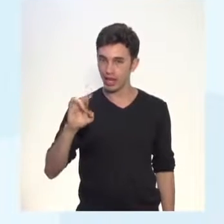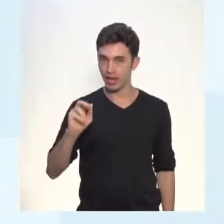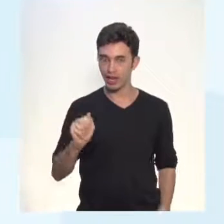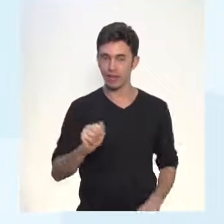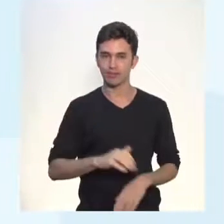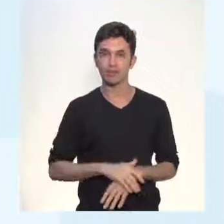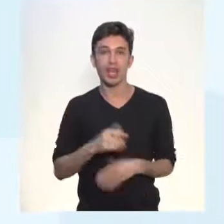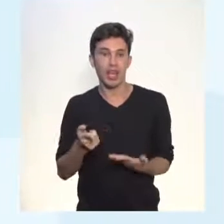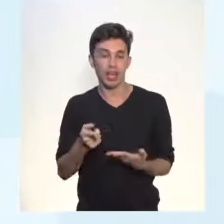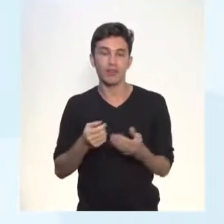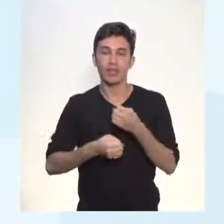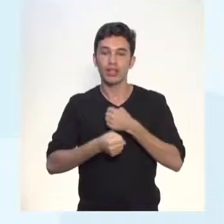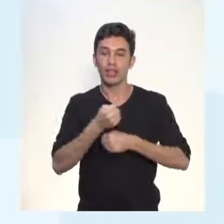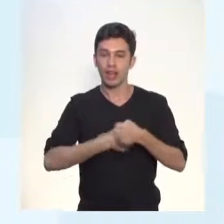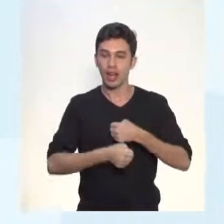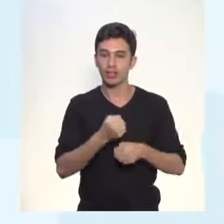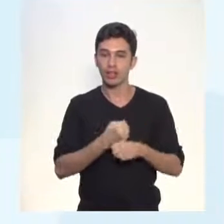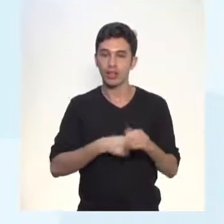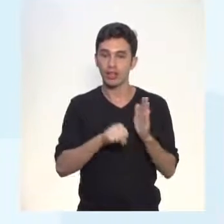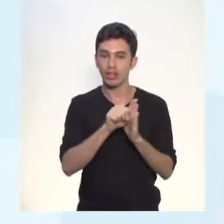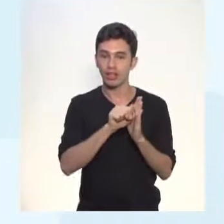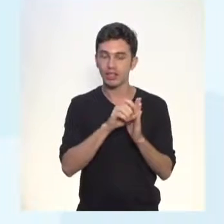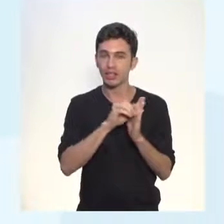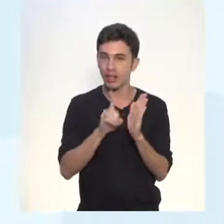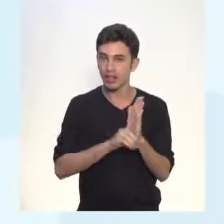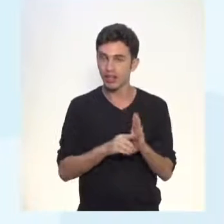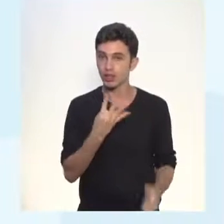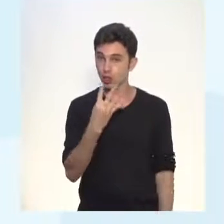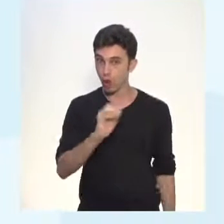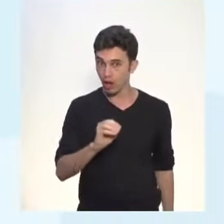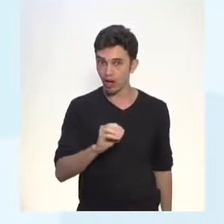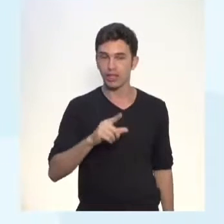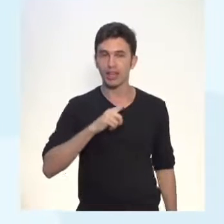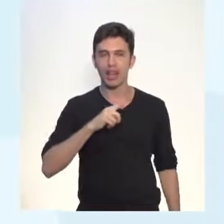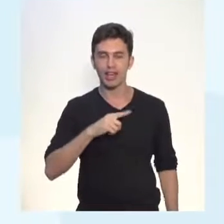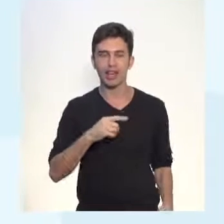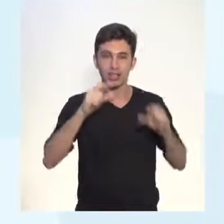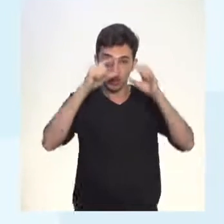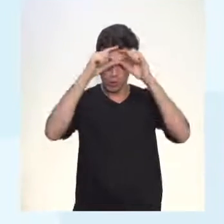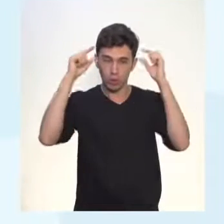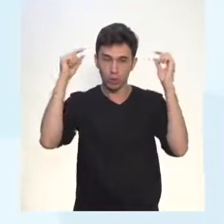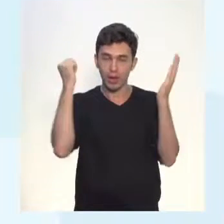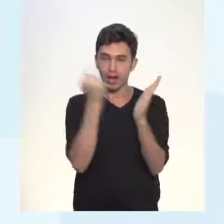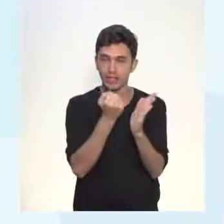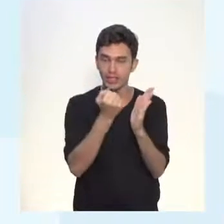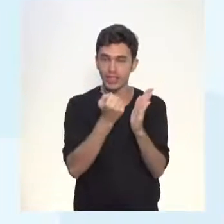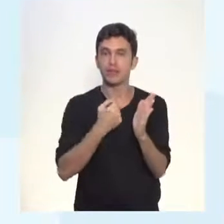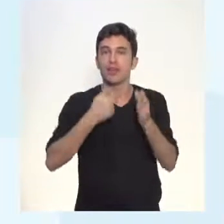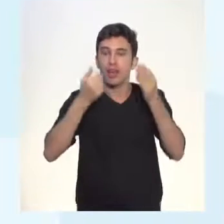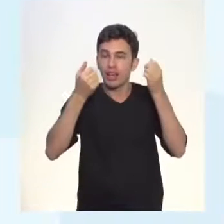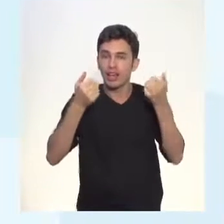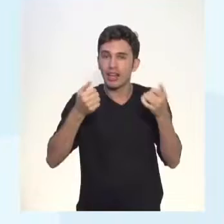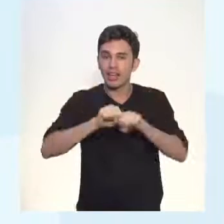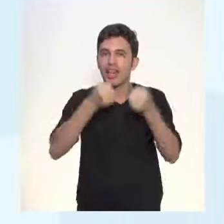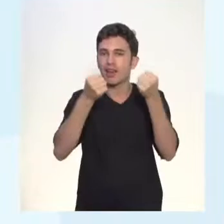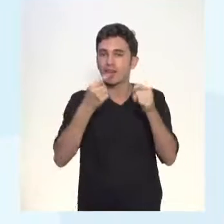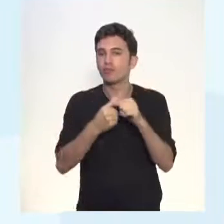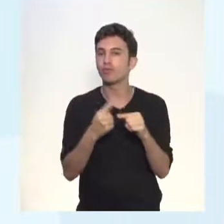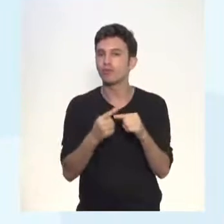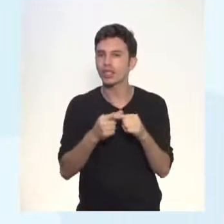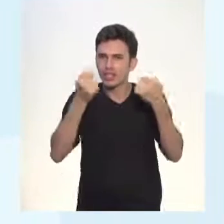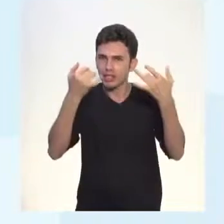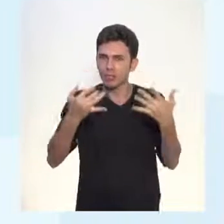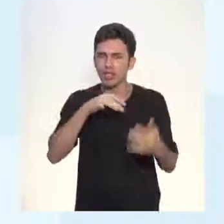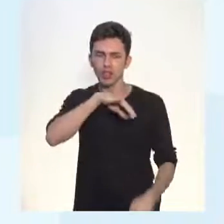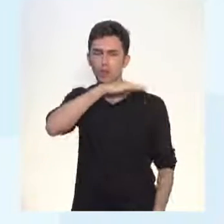40, e nós vimos aí que ele tem uma quebra de paradigma. Então, nós vimos lá, ele fala todo o contexto de um bicho, e esse bicho